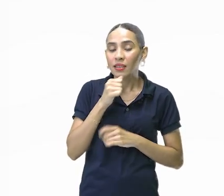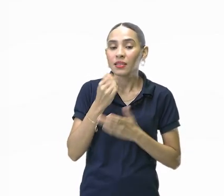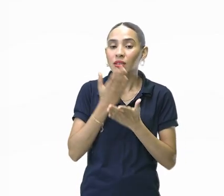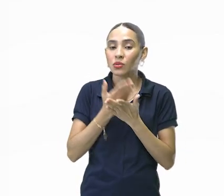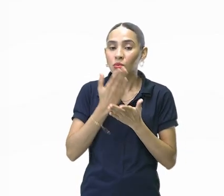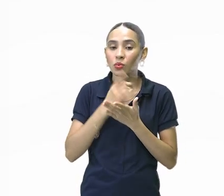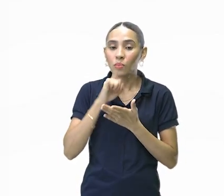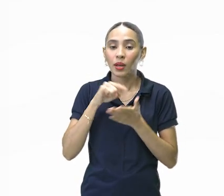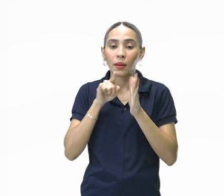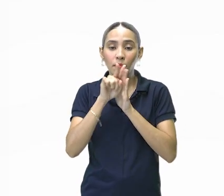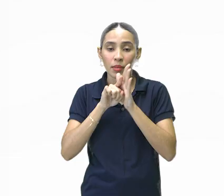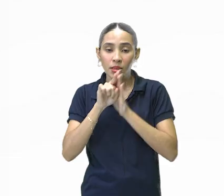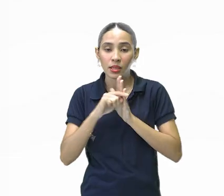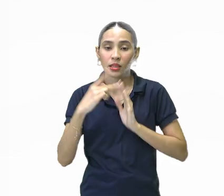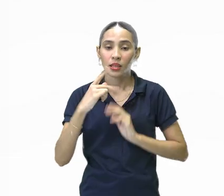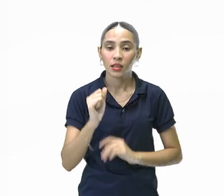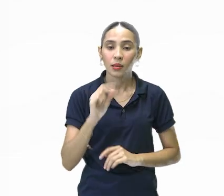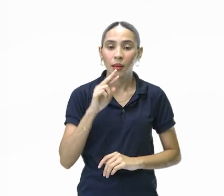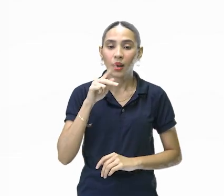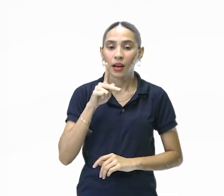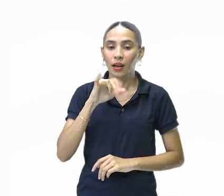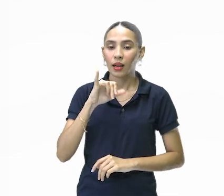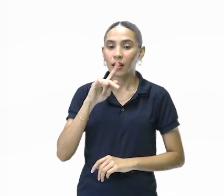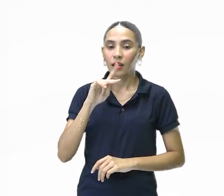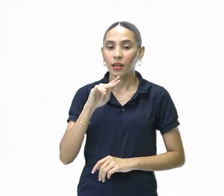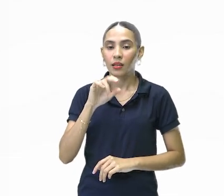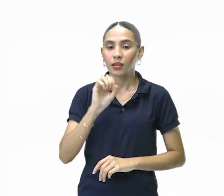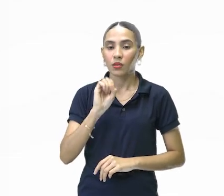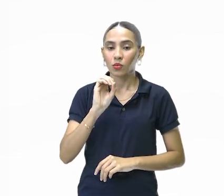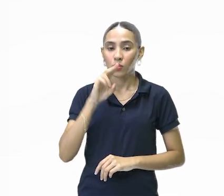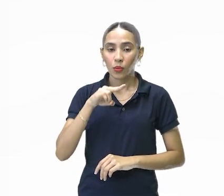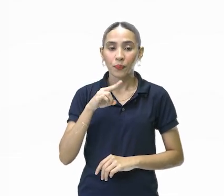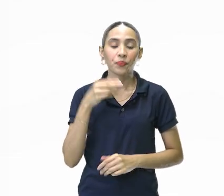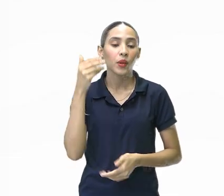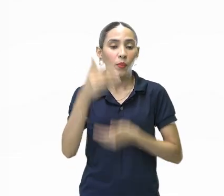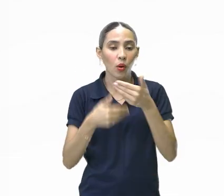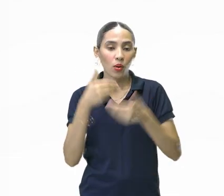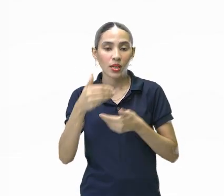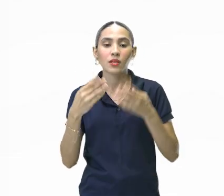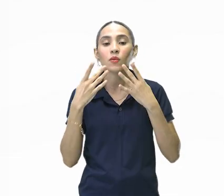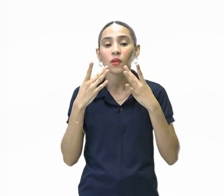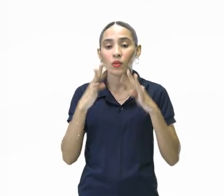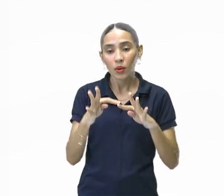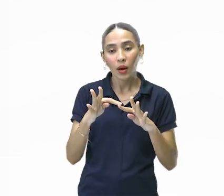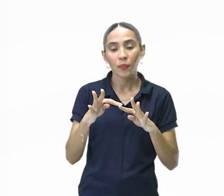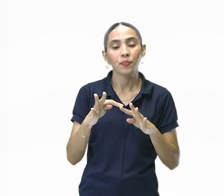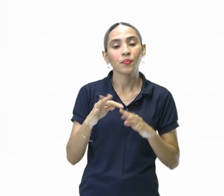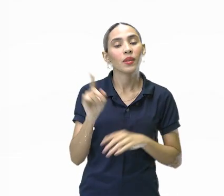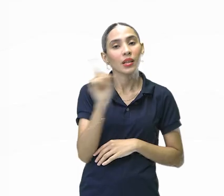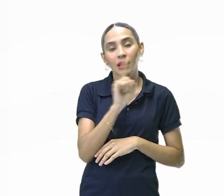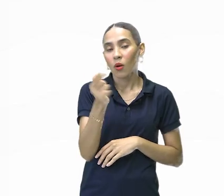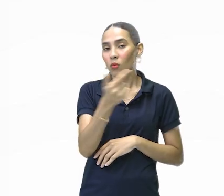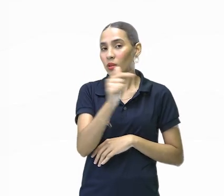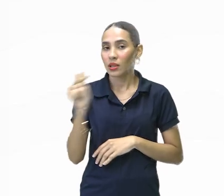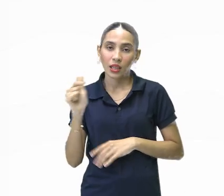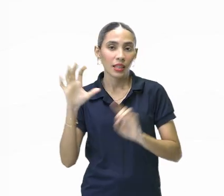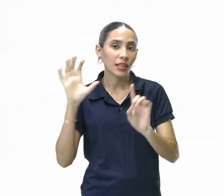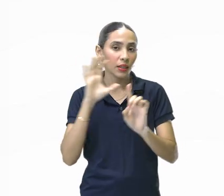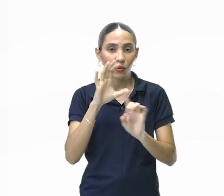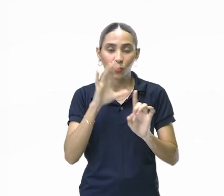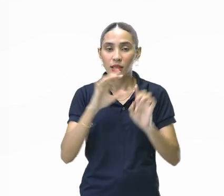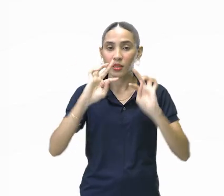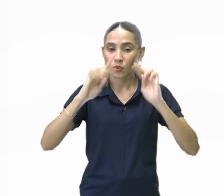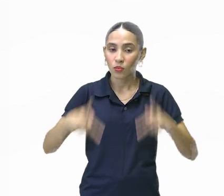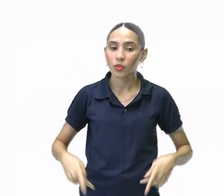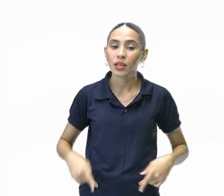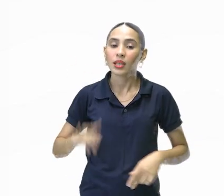estudo, é a pesquisa em Parkinson. Já o processo de clonagem natural, esse não envolve a interferência